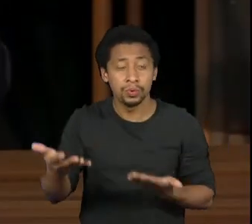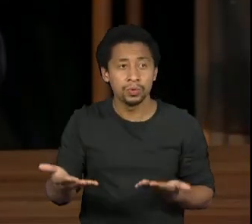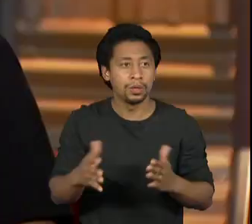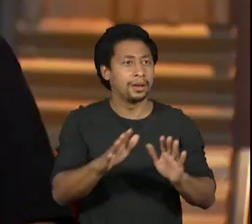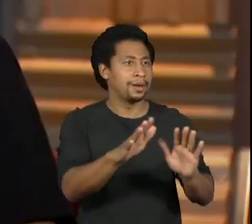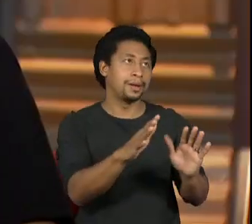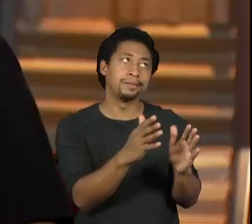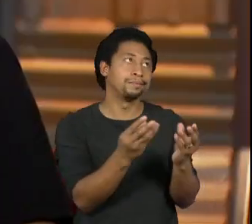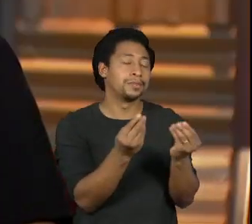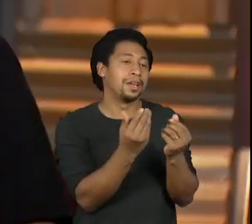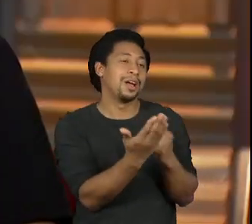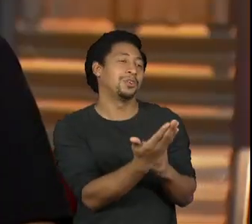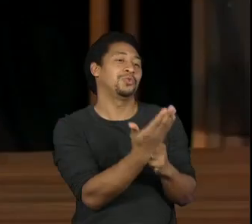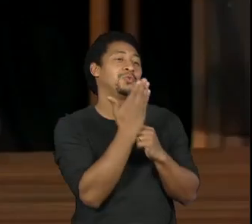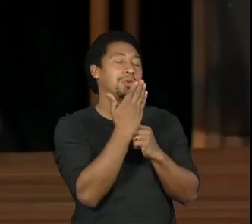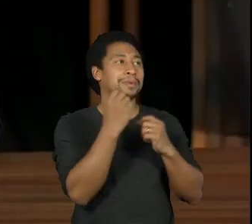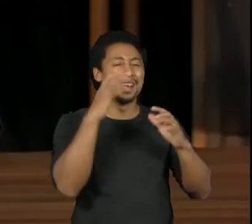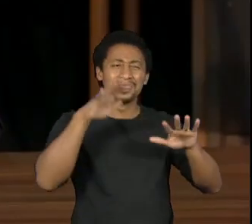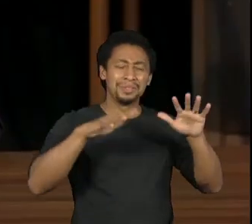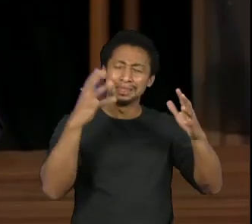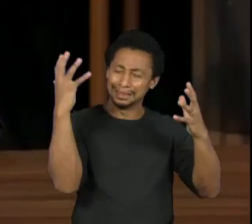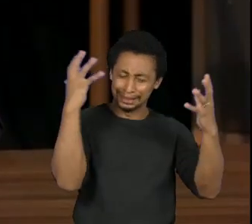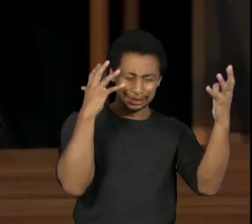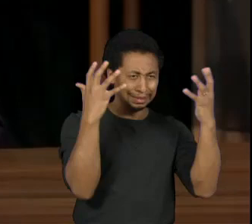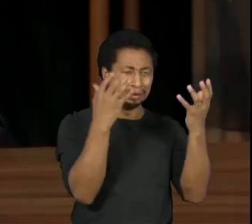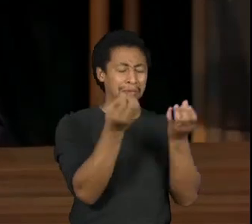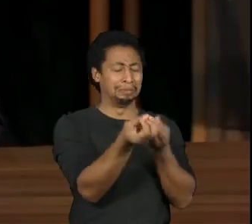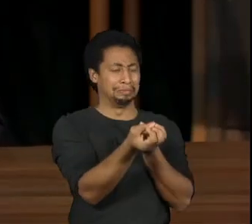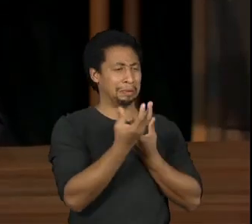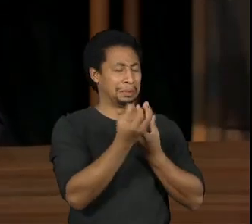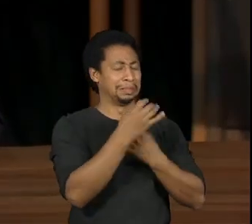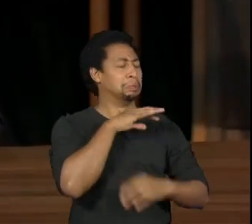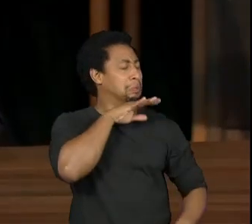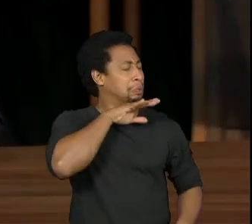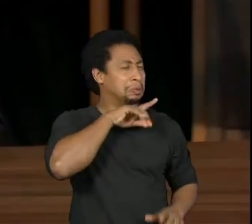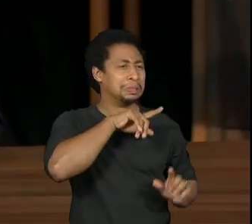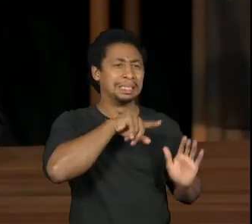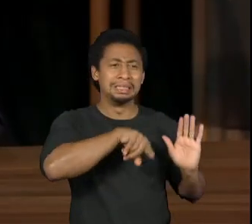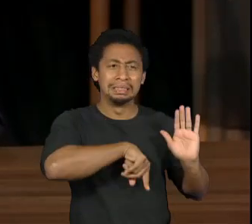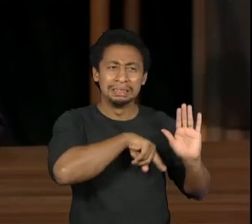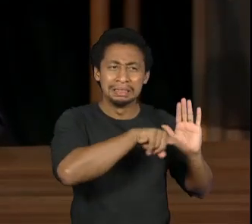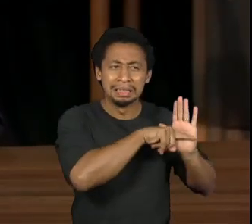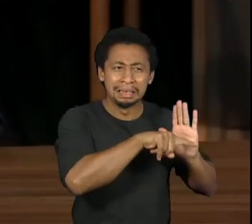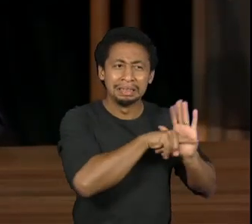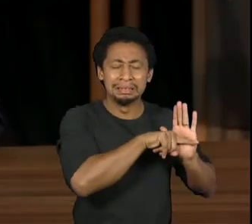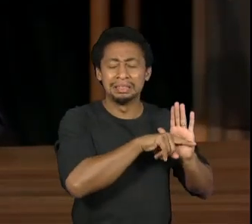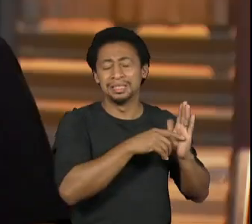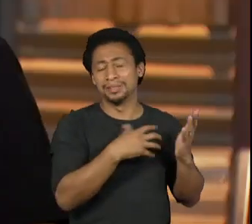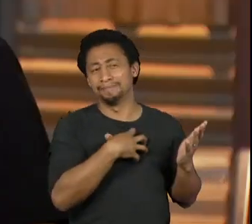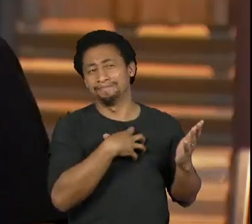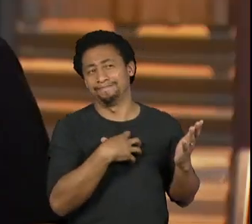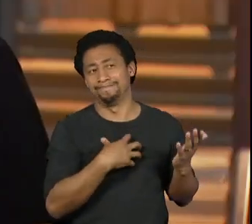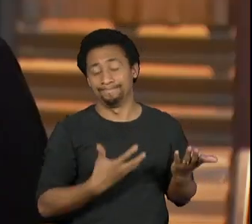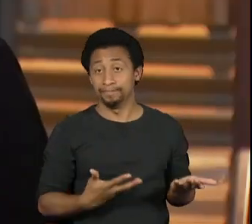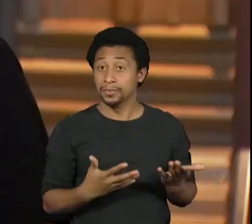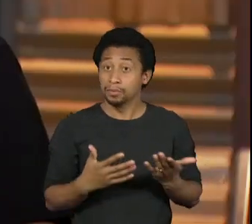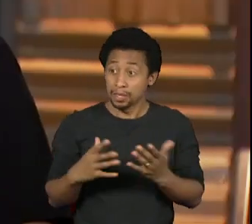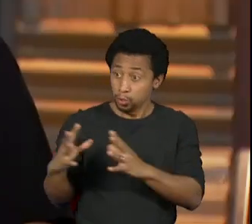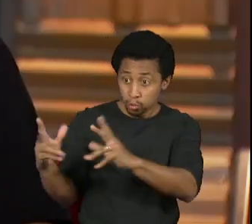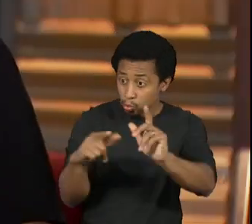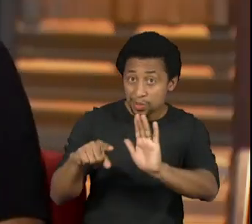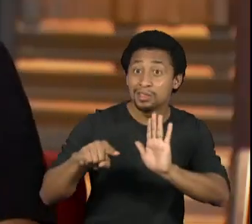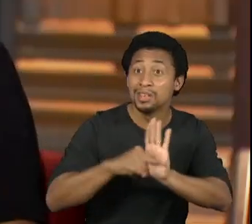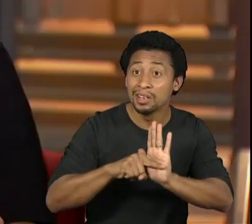mental né porque às vezes a gente quer contaminado pela por uma coisa muito sombria ela nem tudo é a